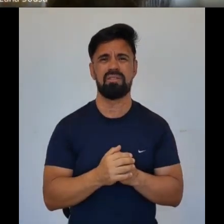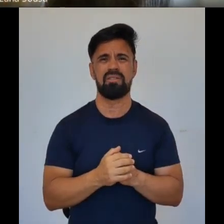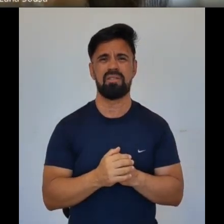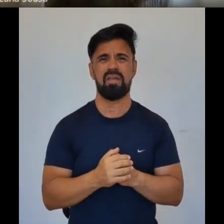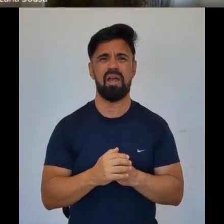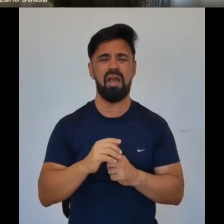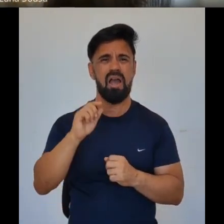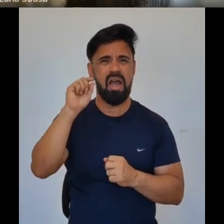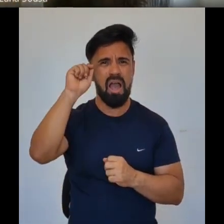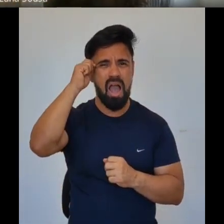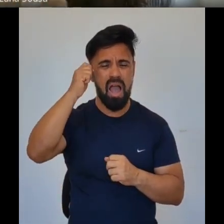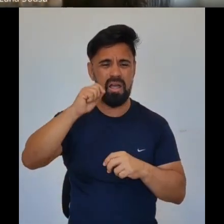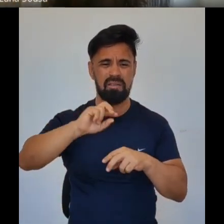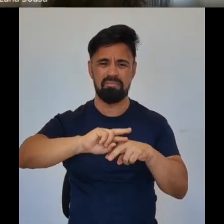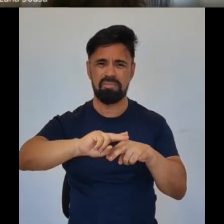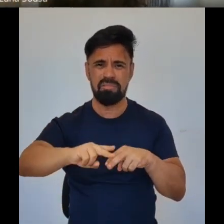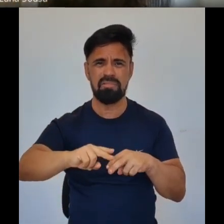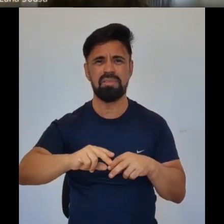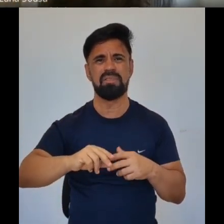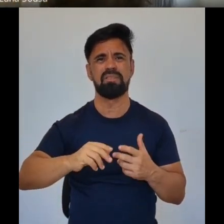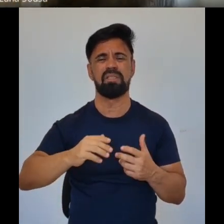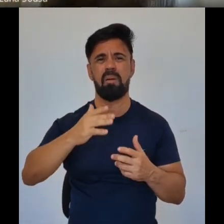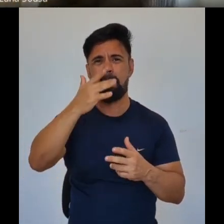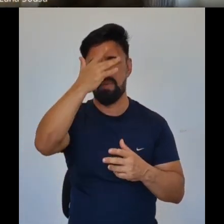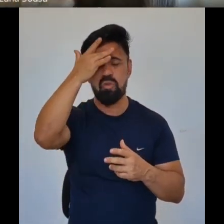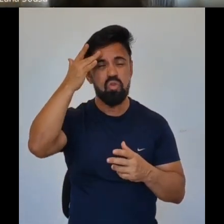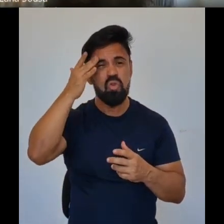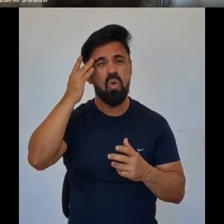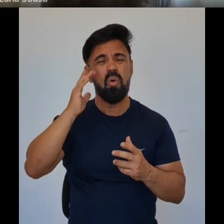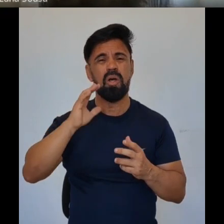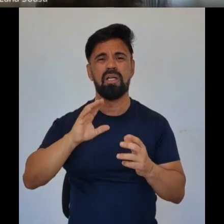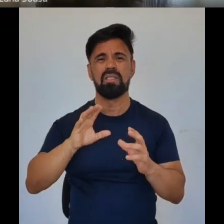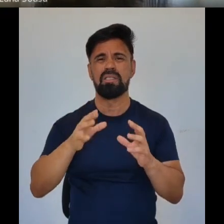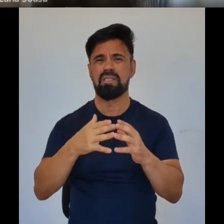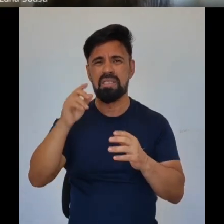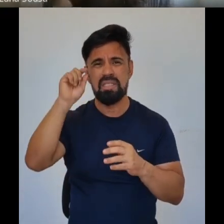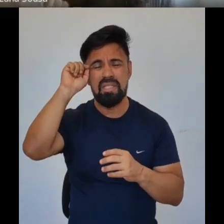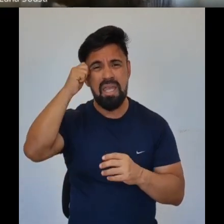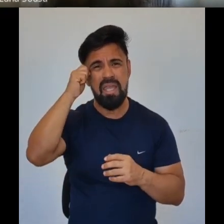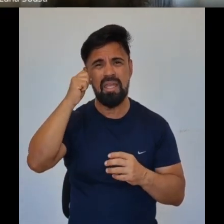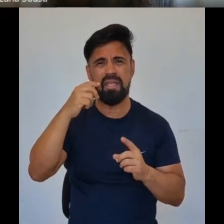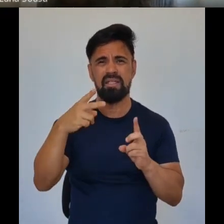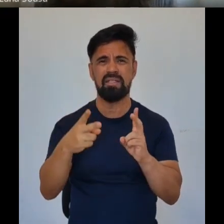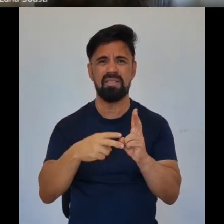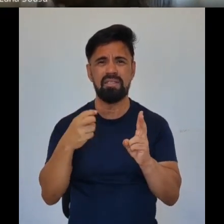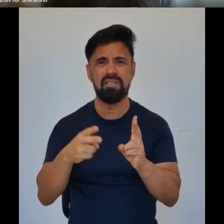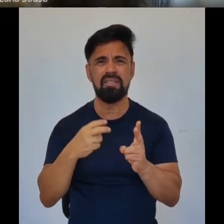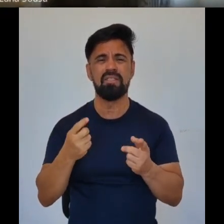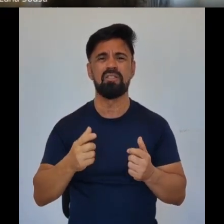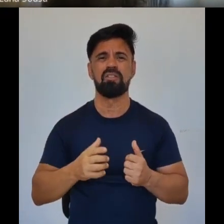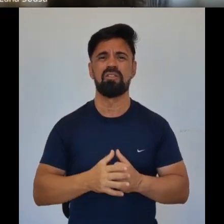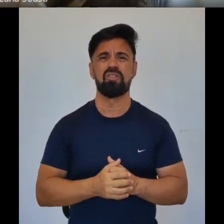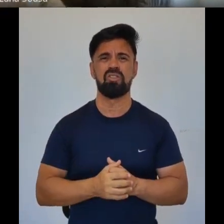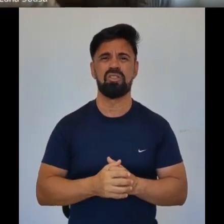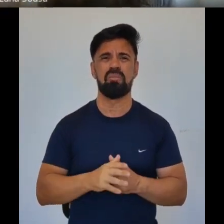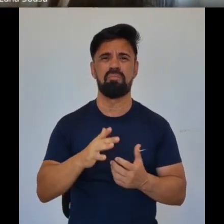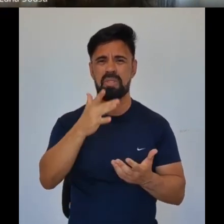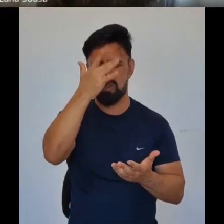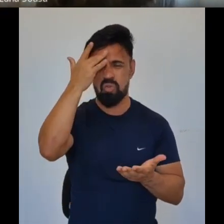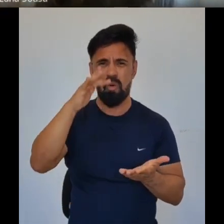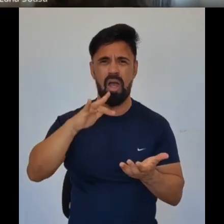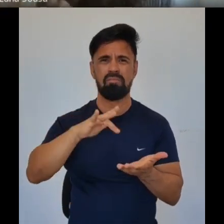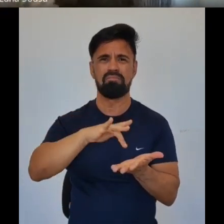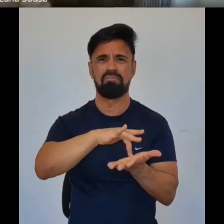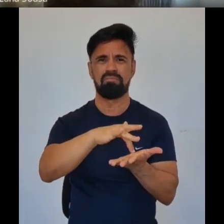inclusão, diversidade, igualdade, equidade. Então, a gente vai ter alguns grupos aí: pessoas com deficiência, a origem,